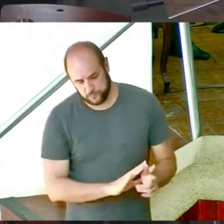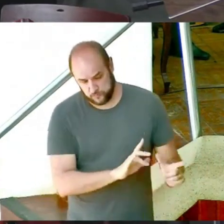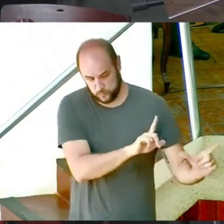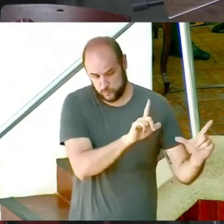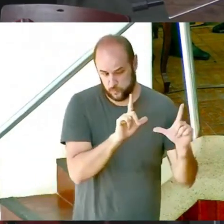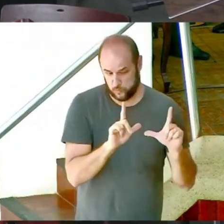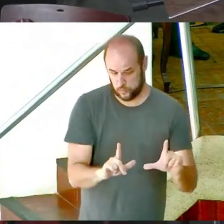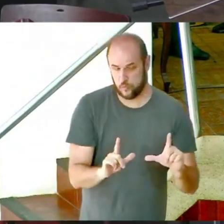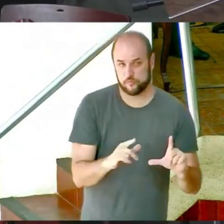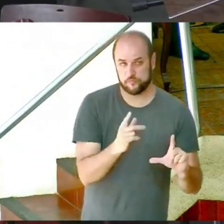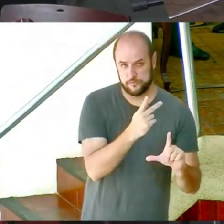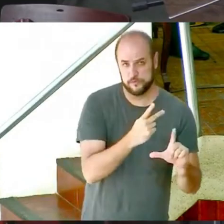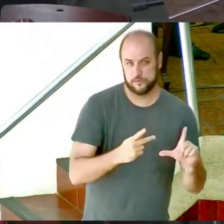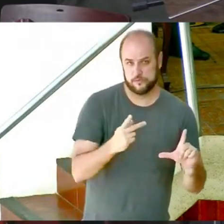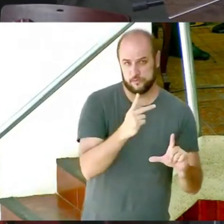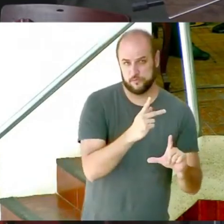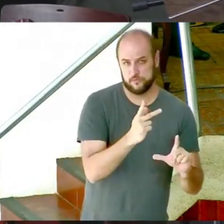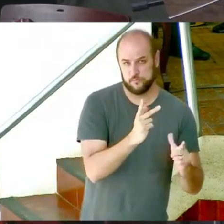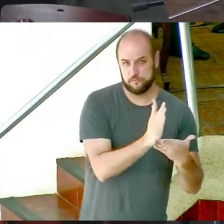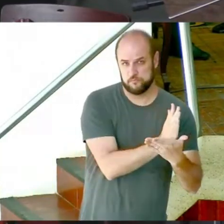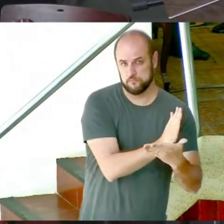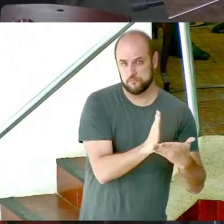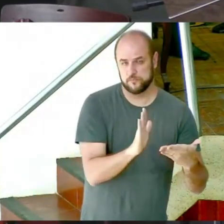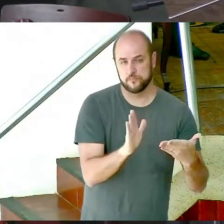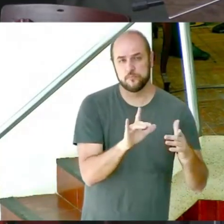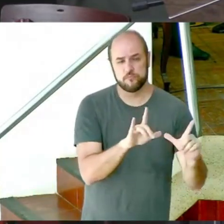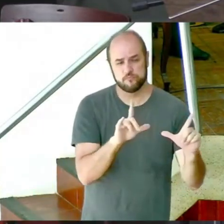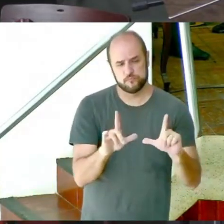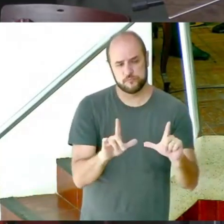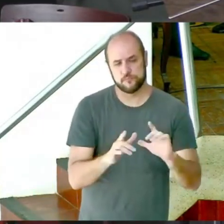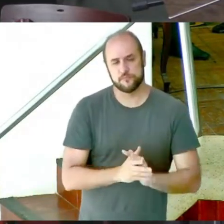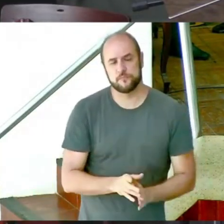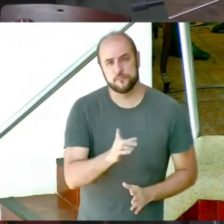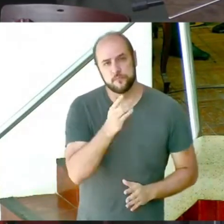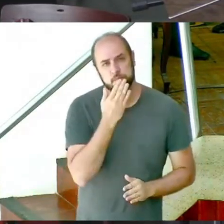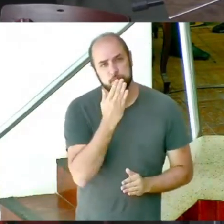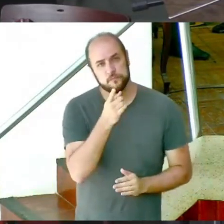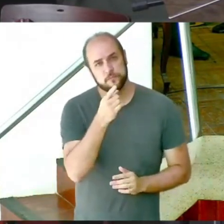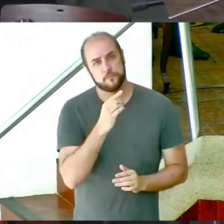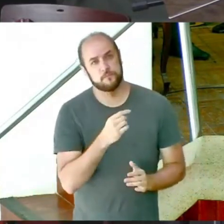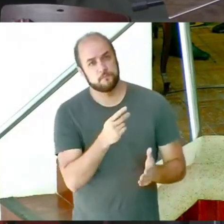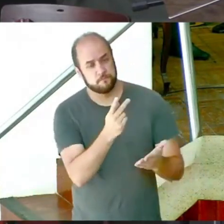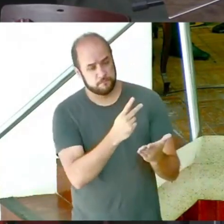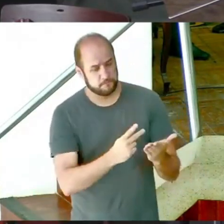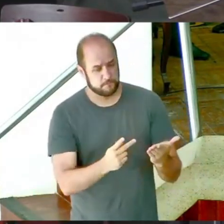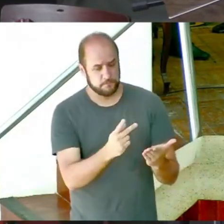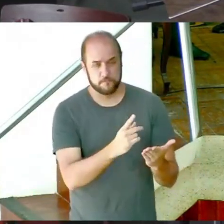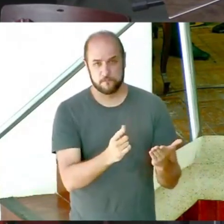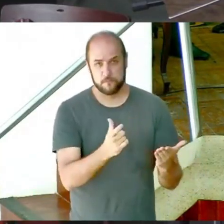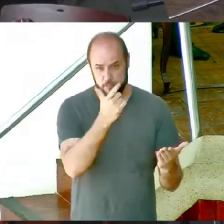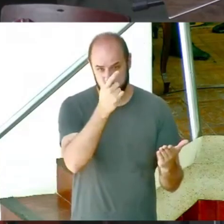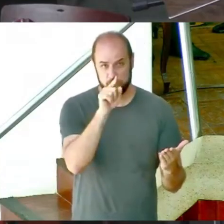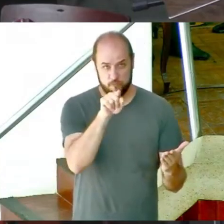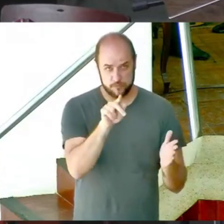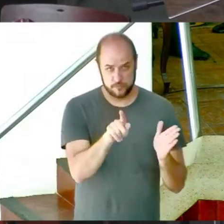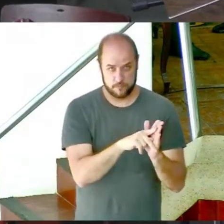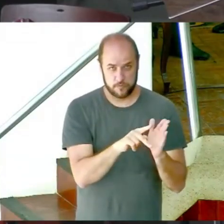No outro desenho, eu gostaria de que você desenhasse você em